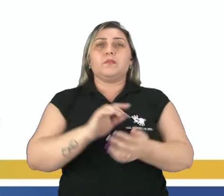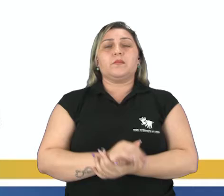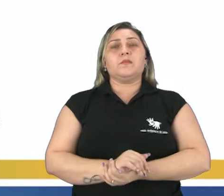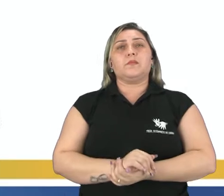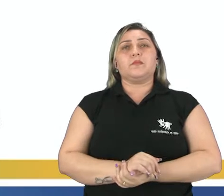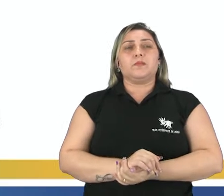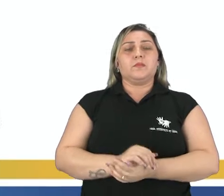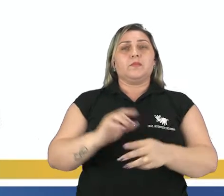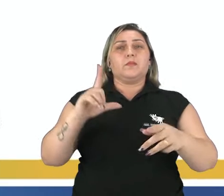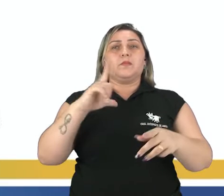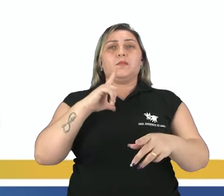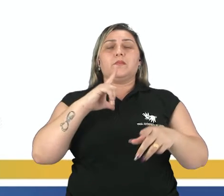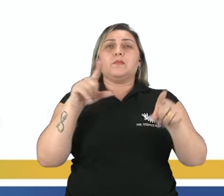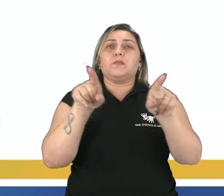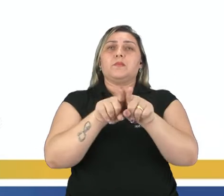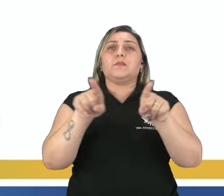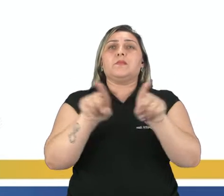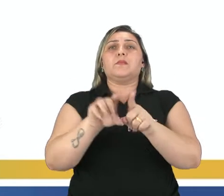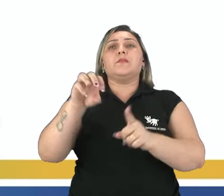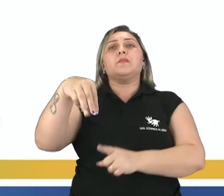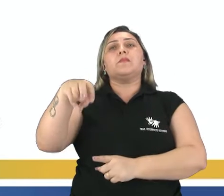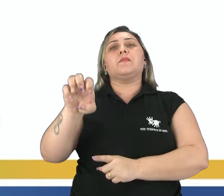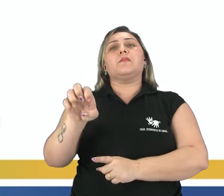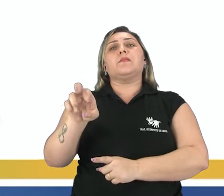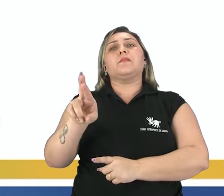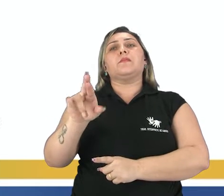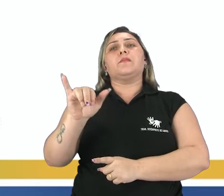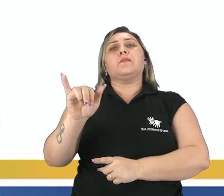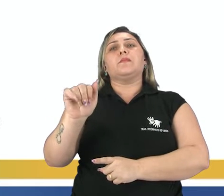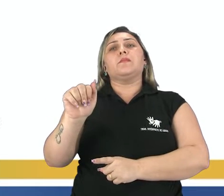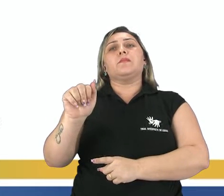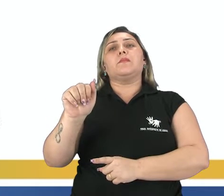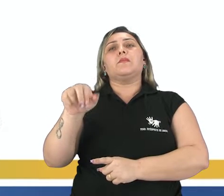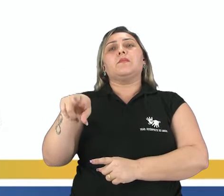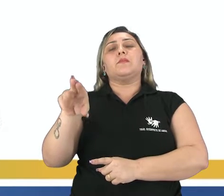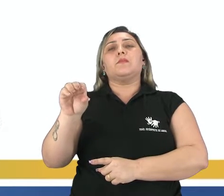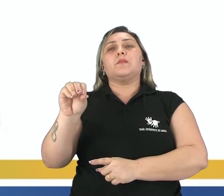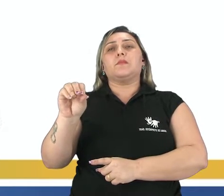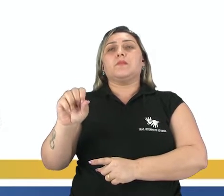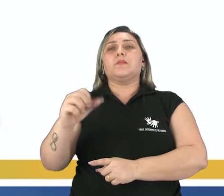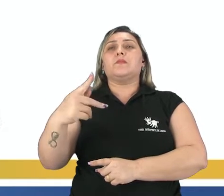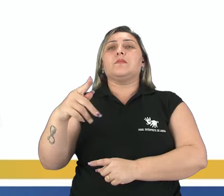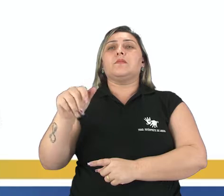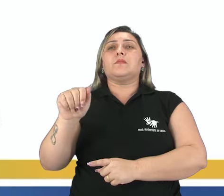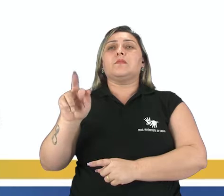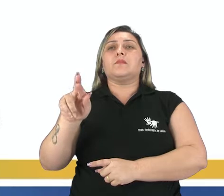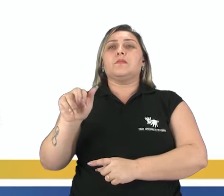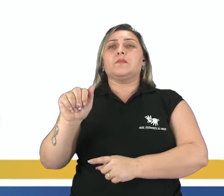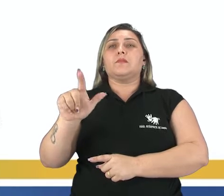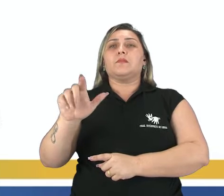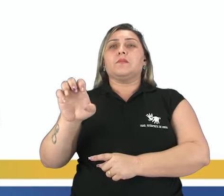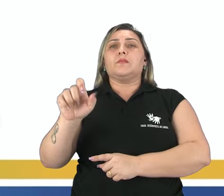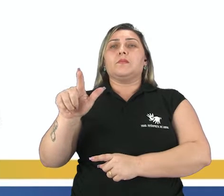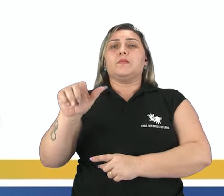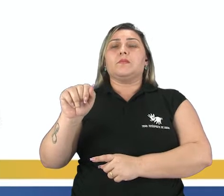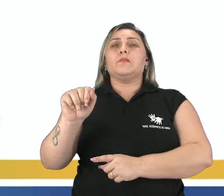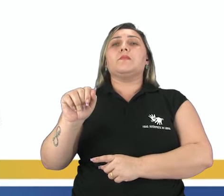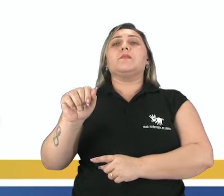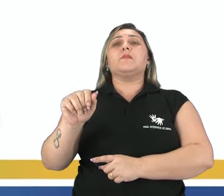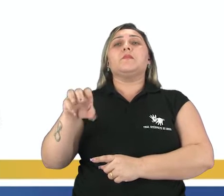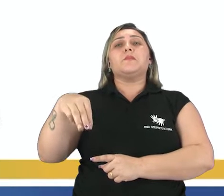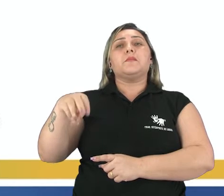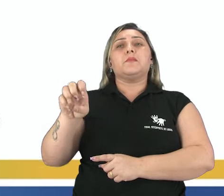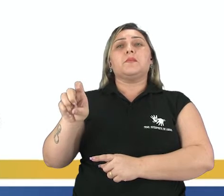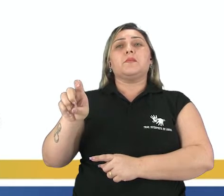e nós temos ainda os meridianos e os paralelos. Os meridianos, como vocês percebem na figura,